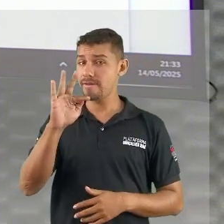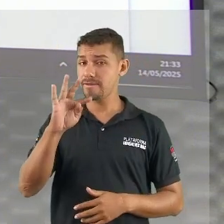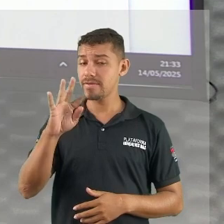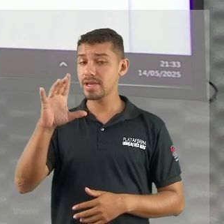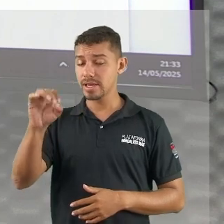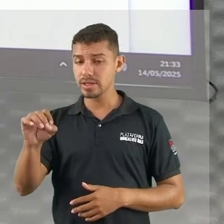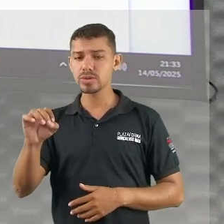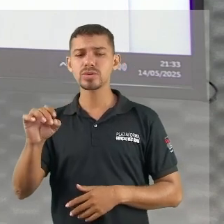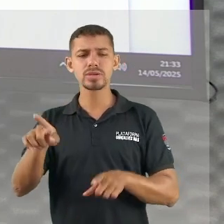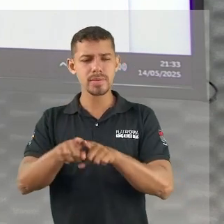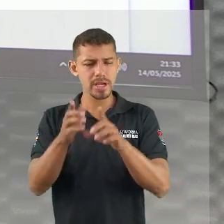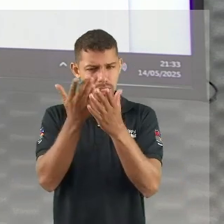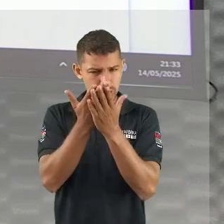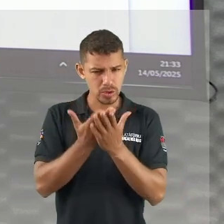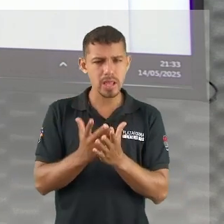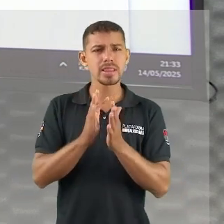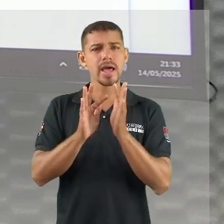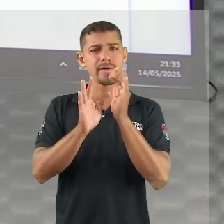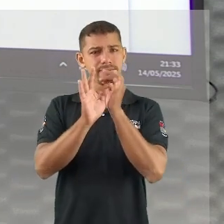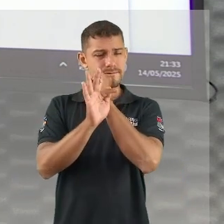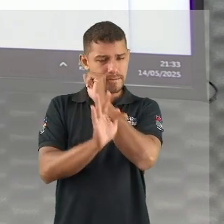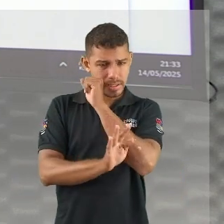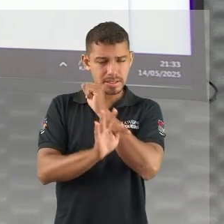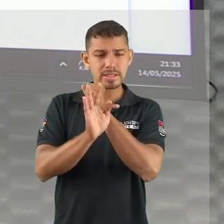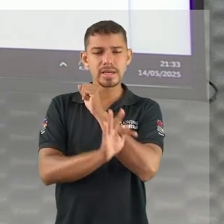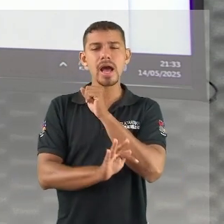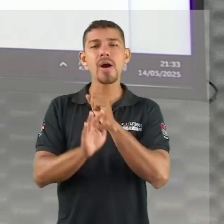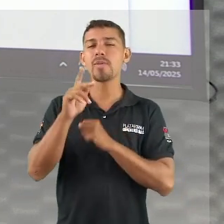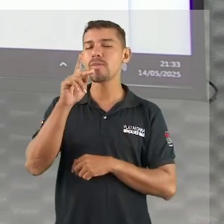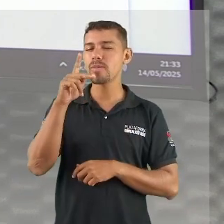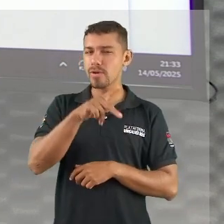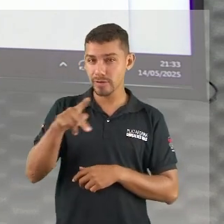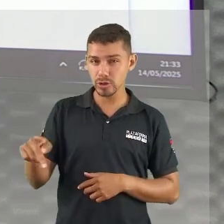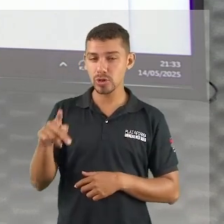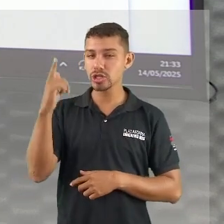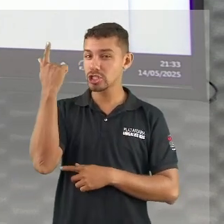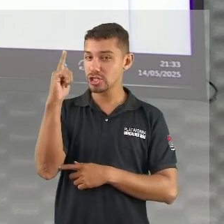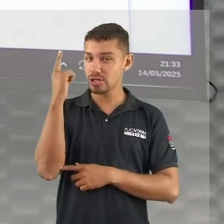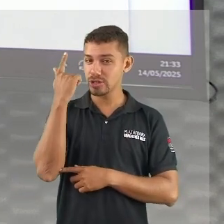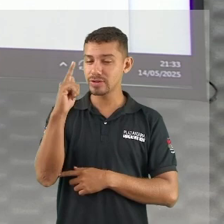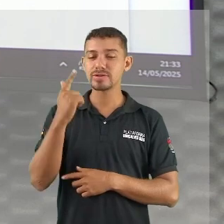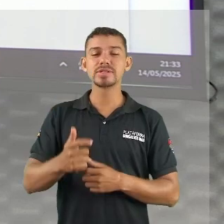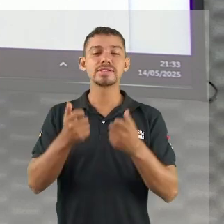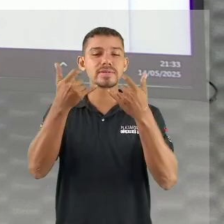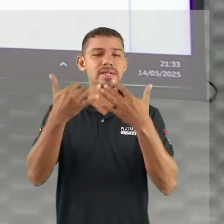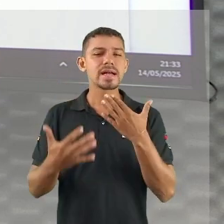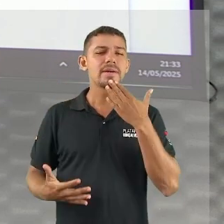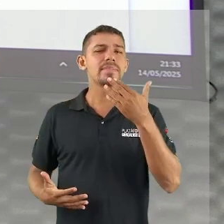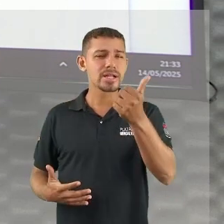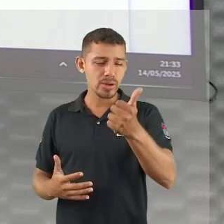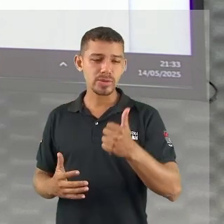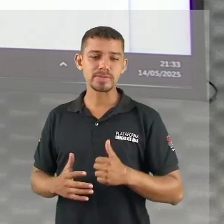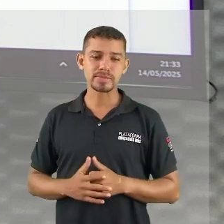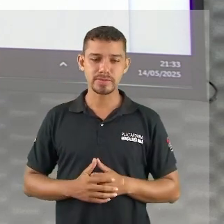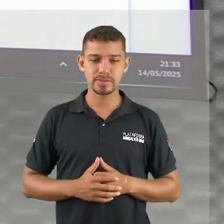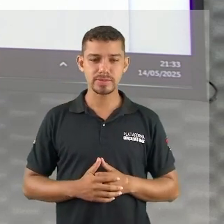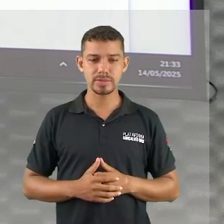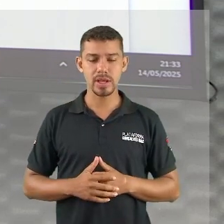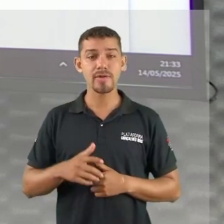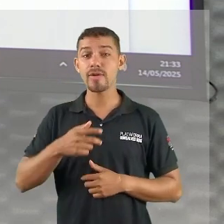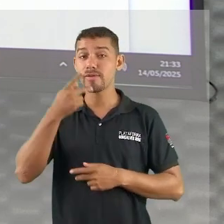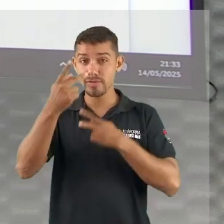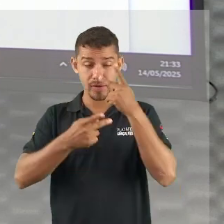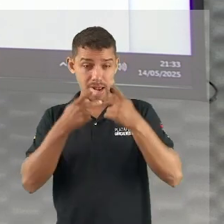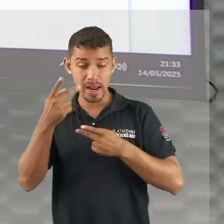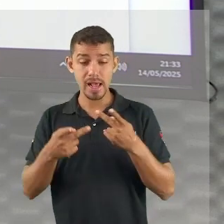estudado na física, mas eu deixei para o professor de geografia explicar melhor, tá? Então eu vou falar sobre